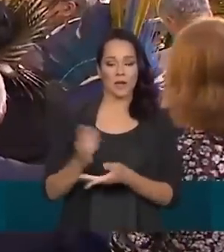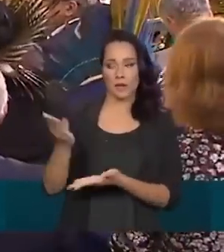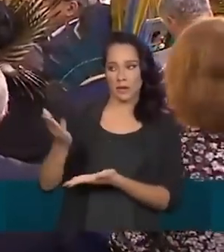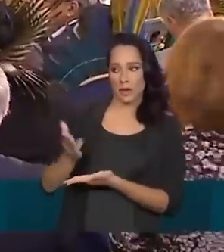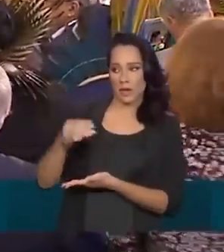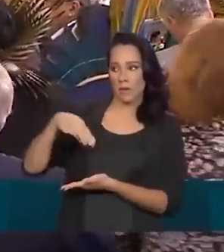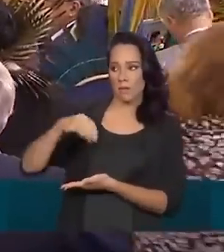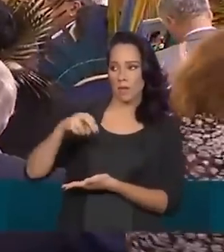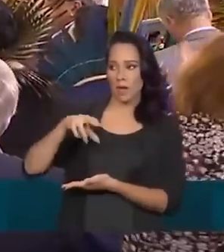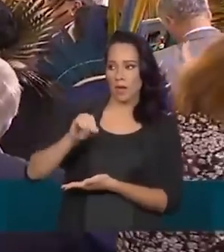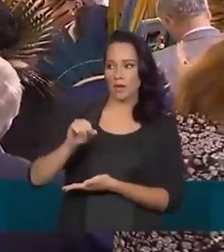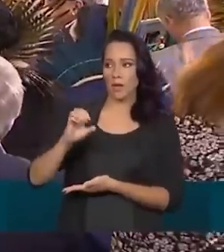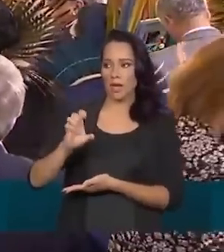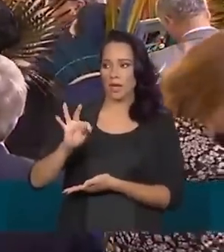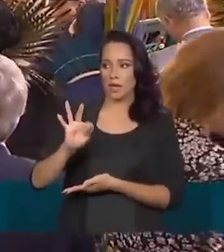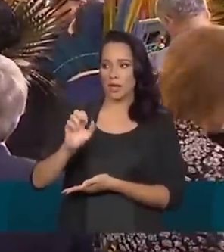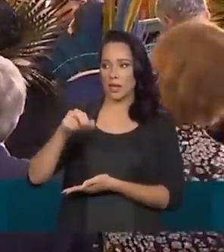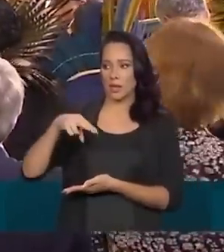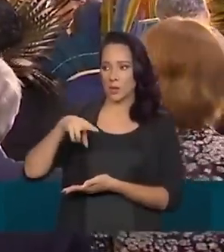Itanuí.